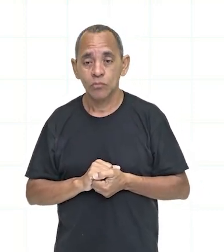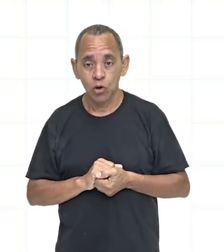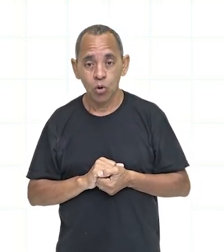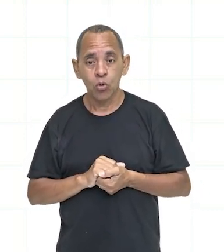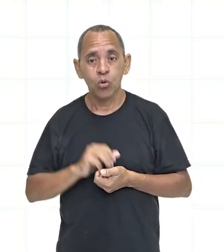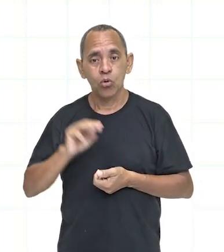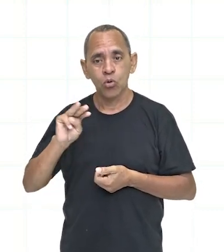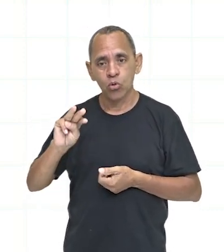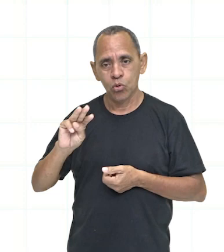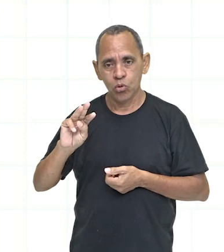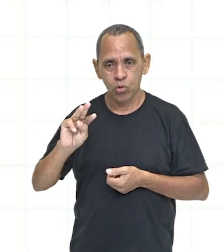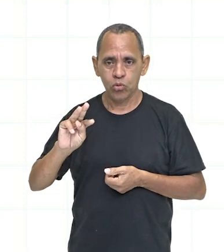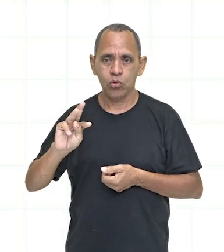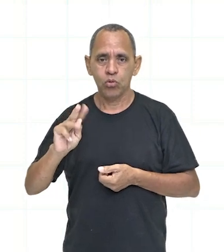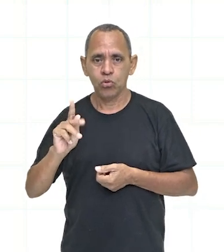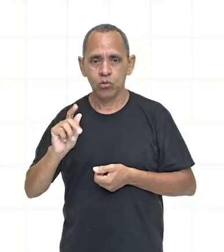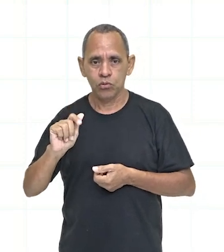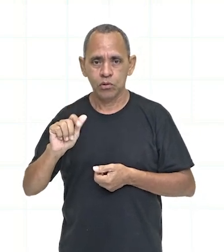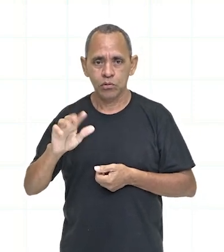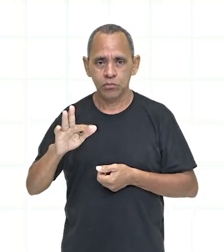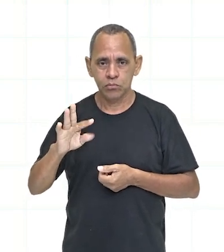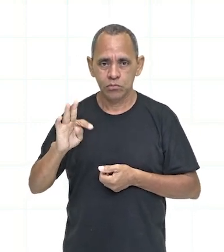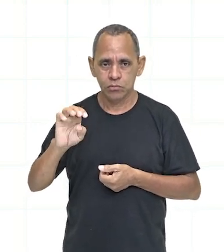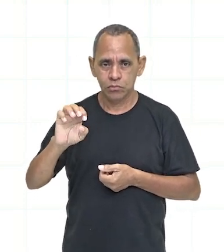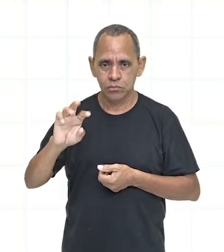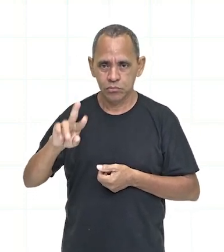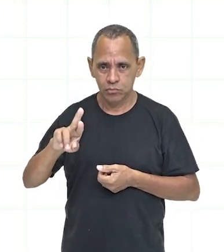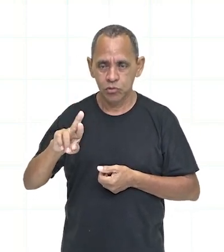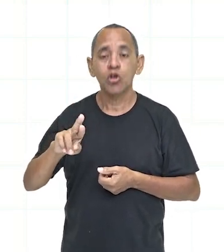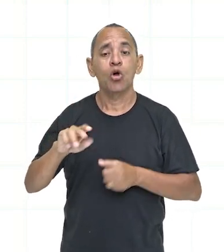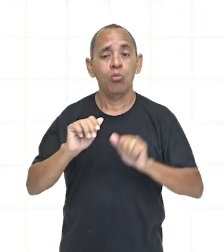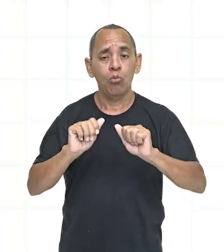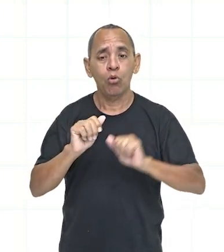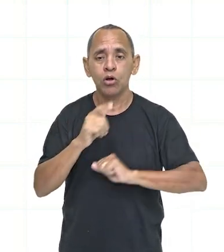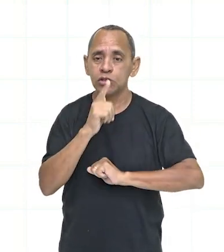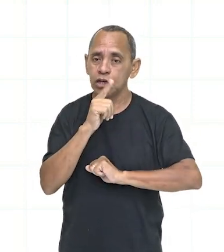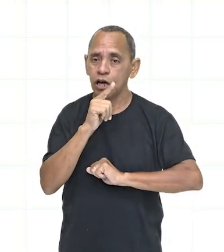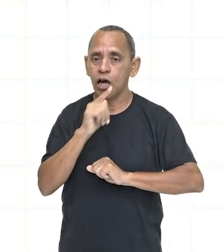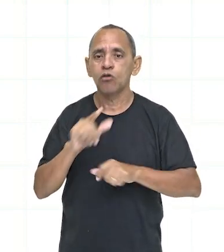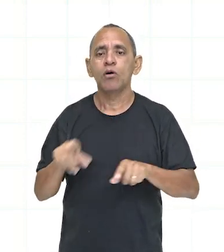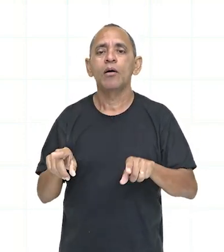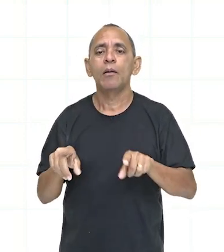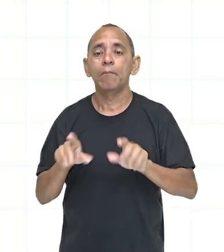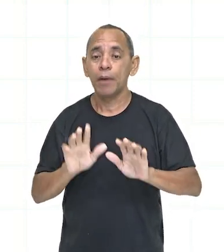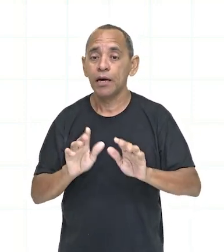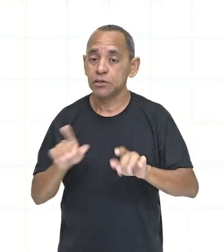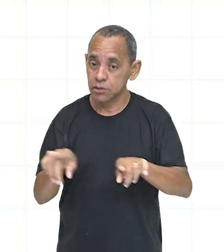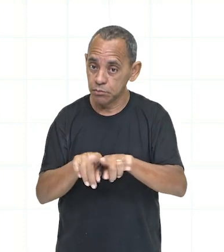verbo ou um substantivo, tá? O que é meio incomum na língua portuguesa.